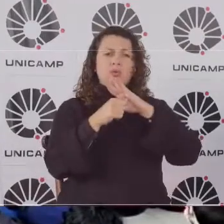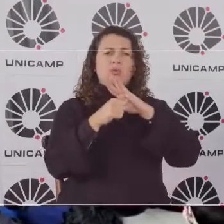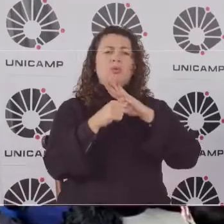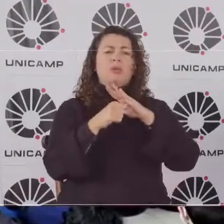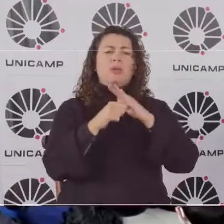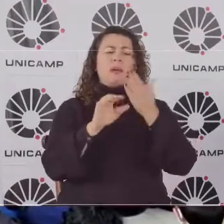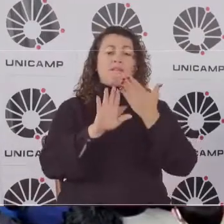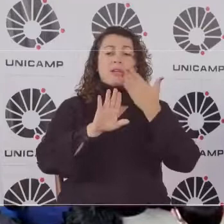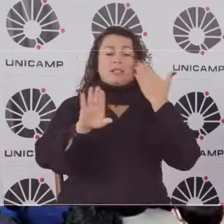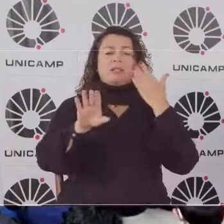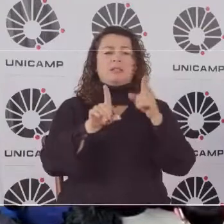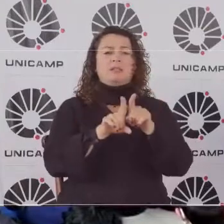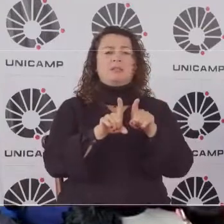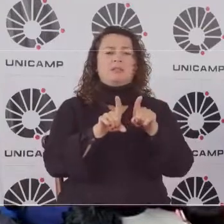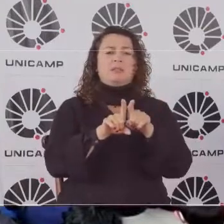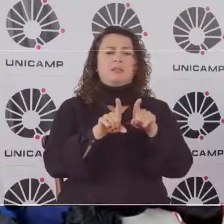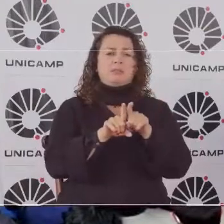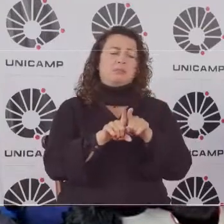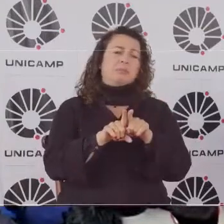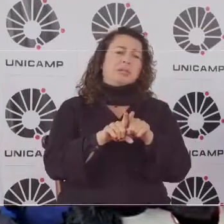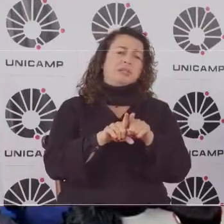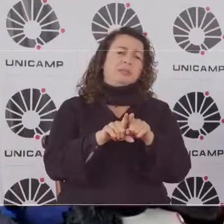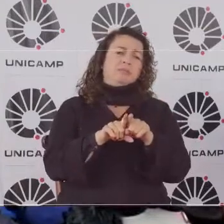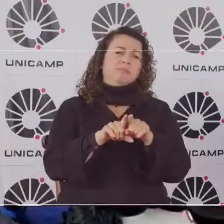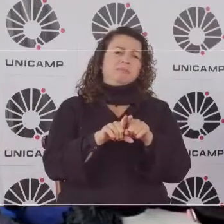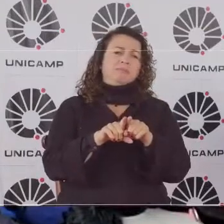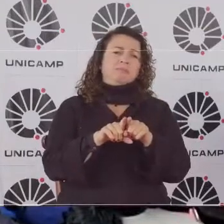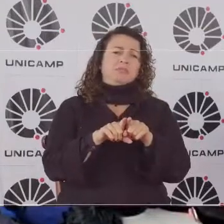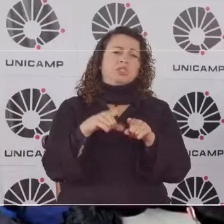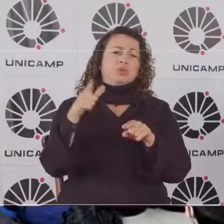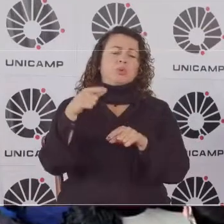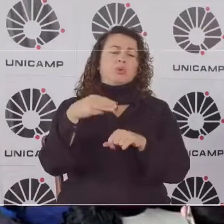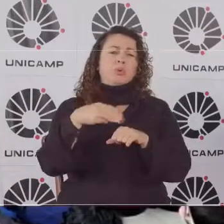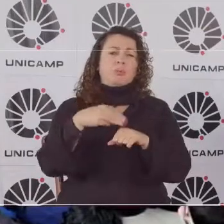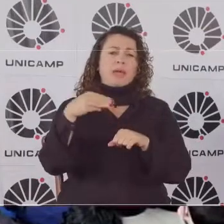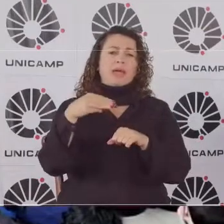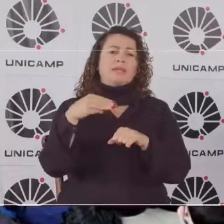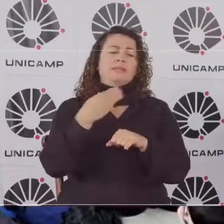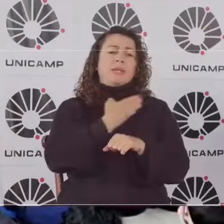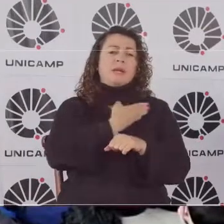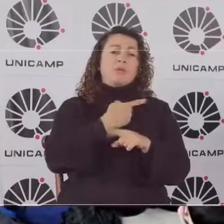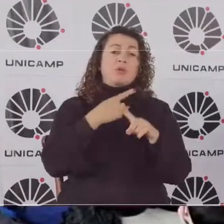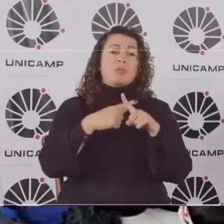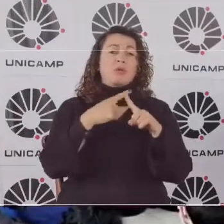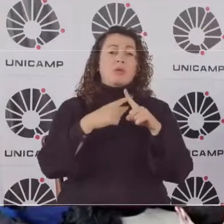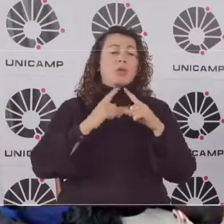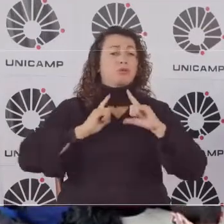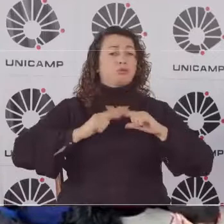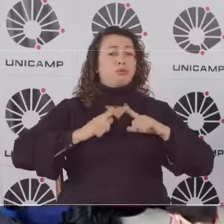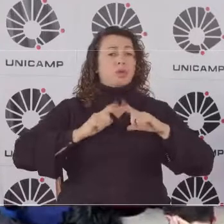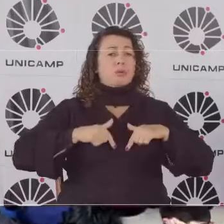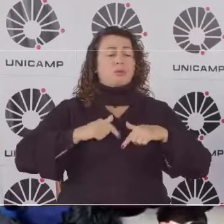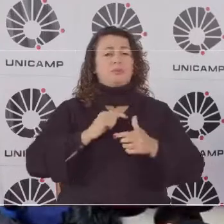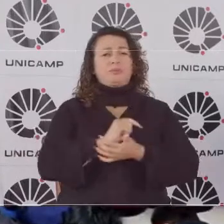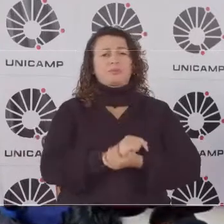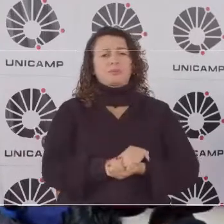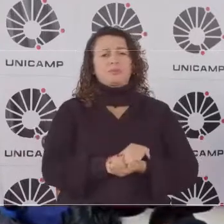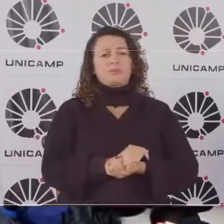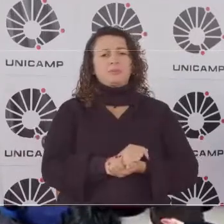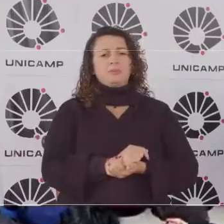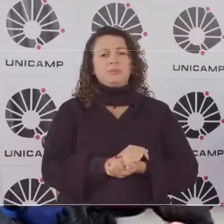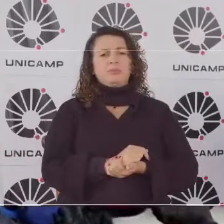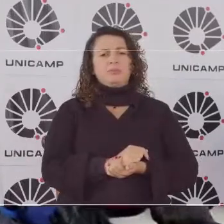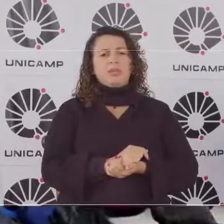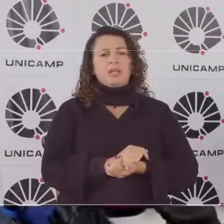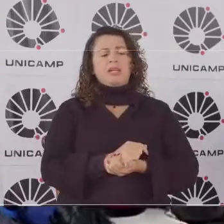afastando-se inclusive de russa seu mestre amigo por ser judeu e é como se sabe